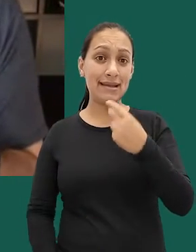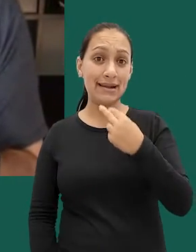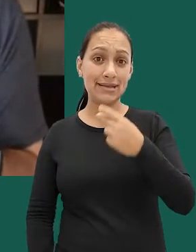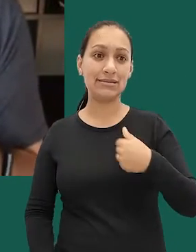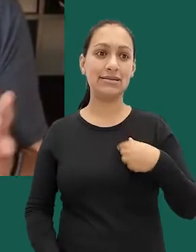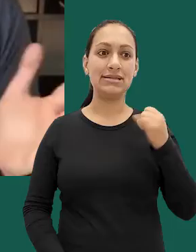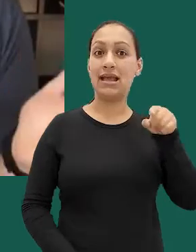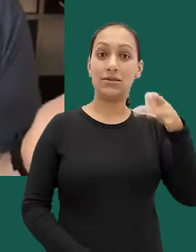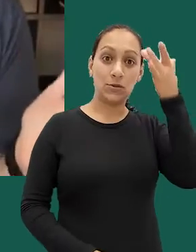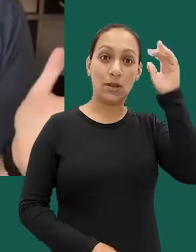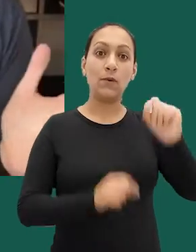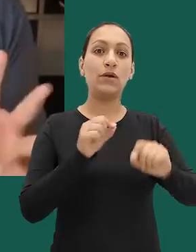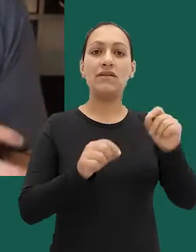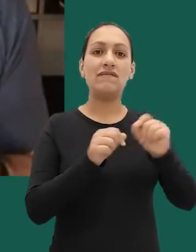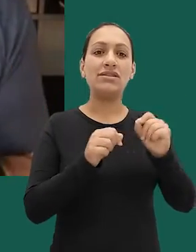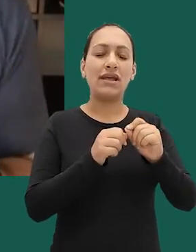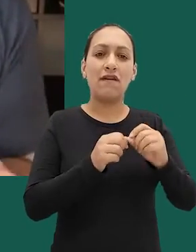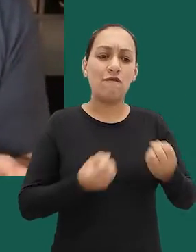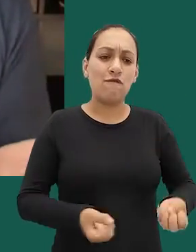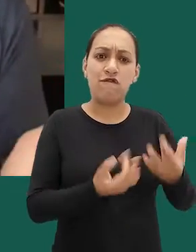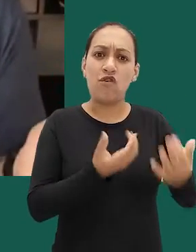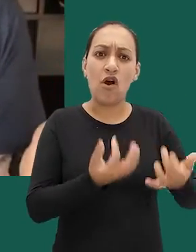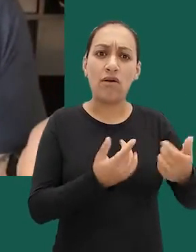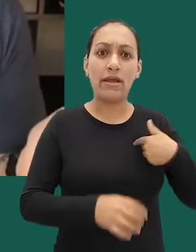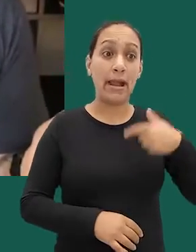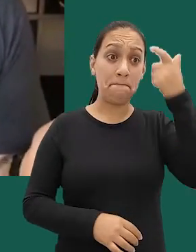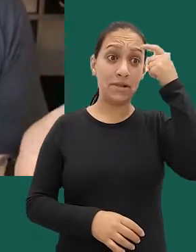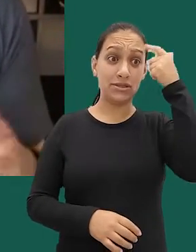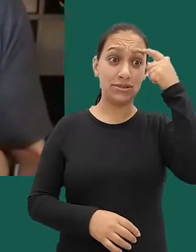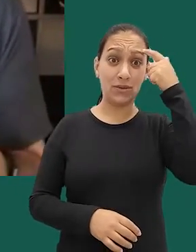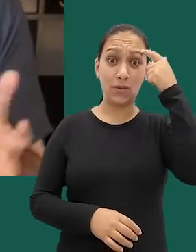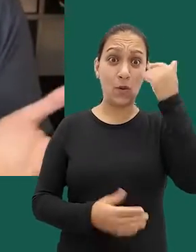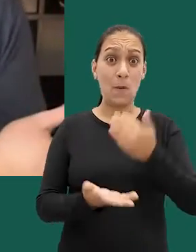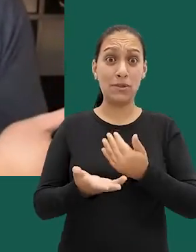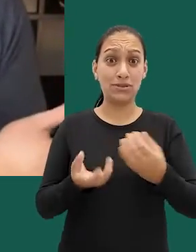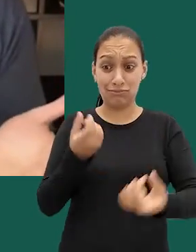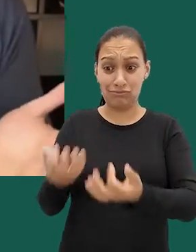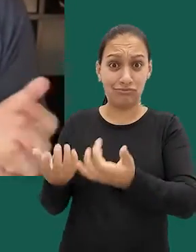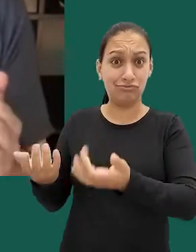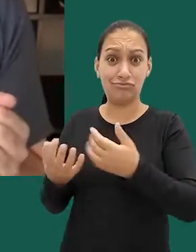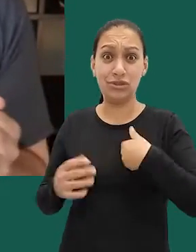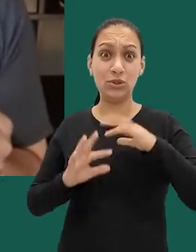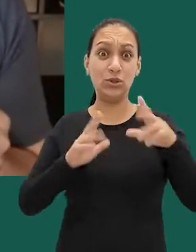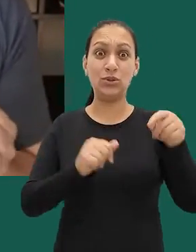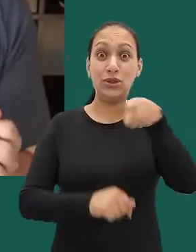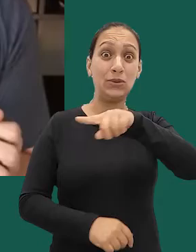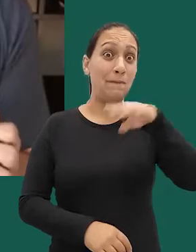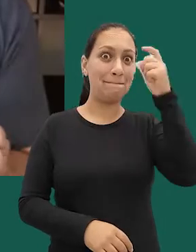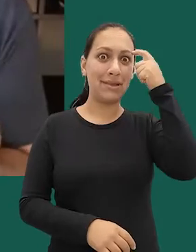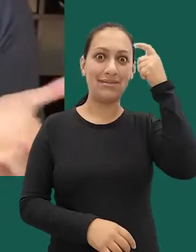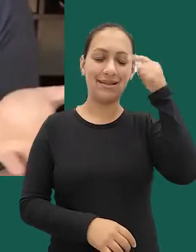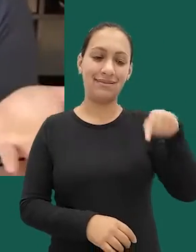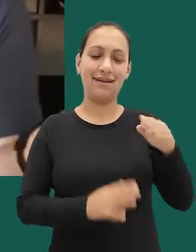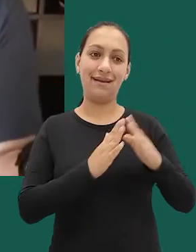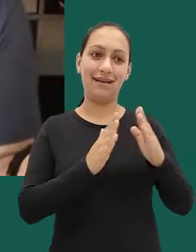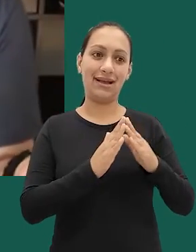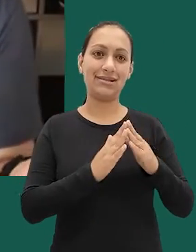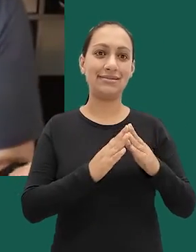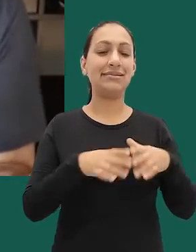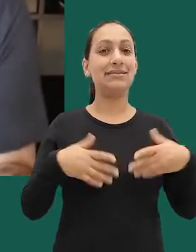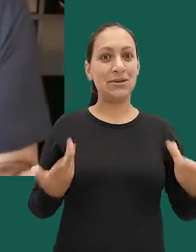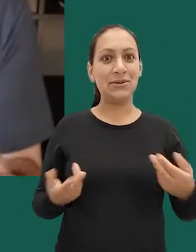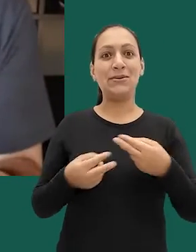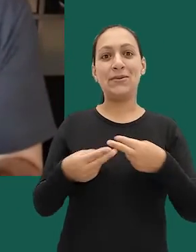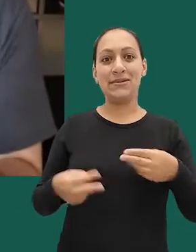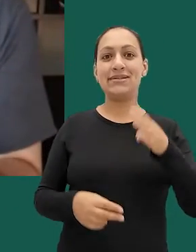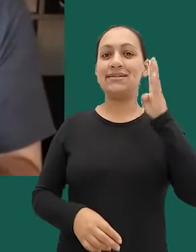fogo. E aí ele levou isso a sério demais, quis tacar fogo em tudo que você imaginar na casa. Então são coisas legais